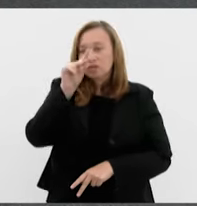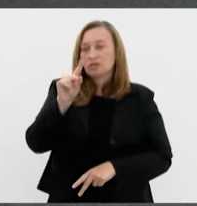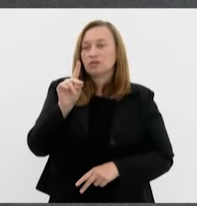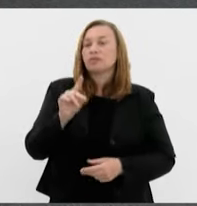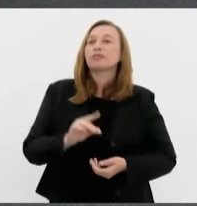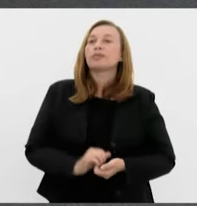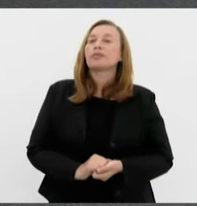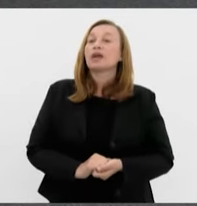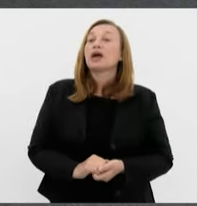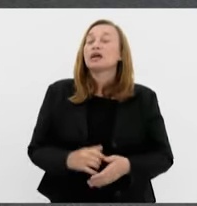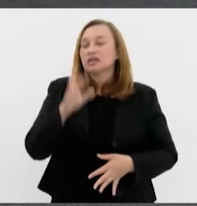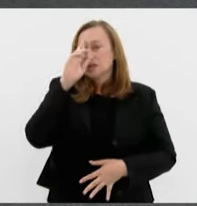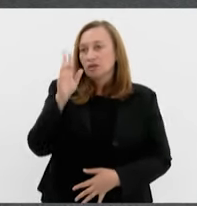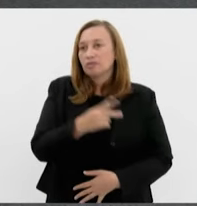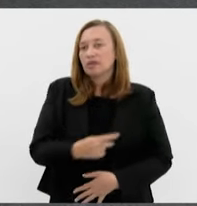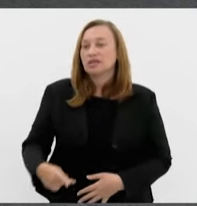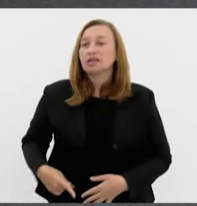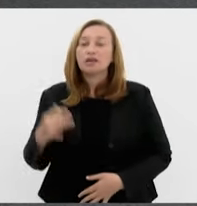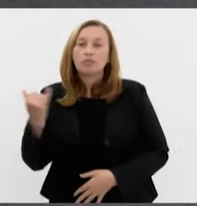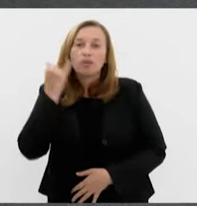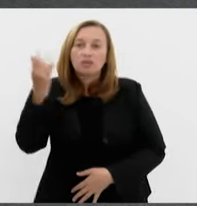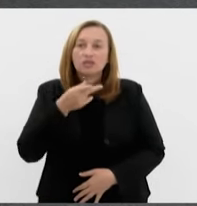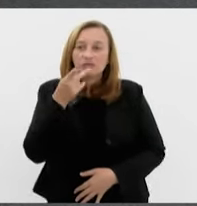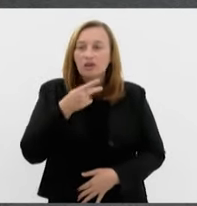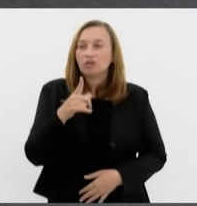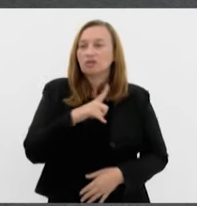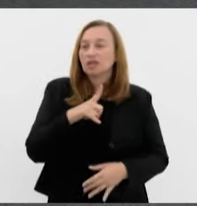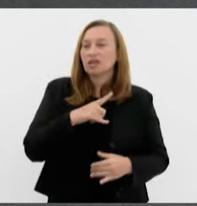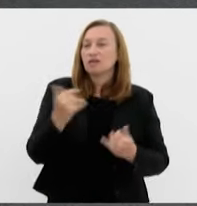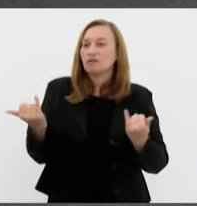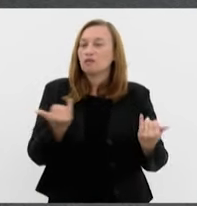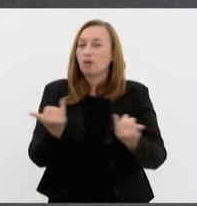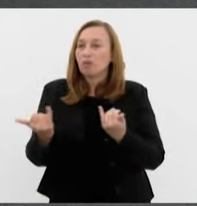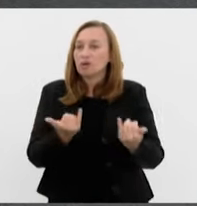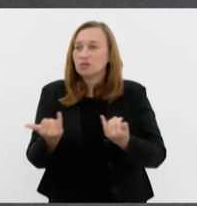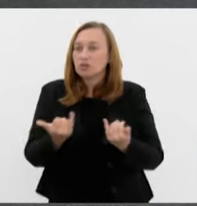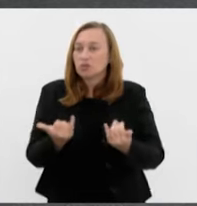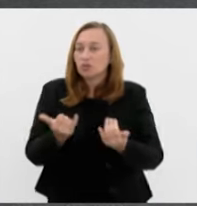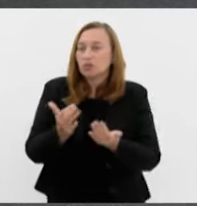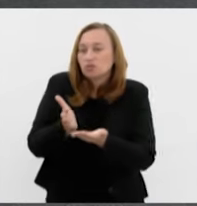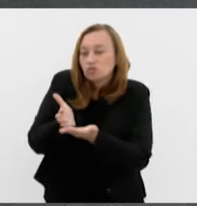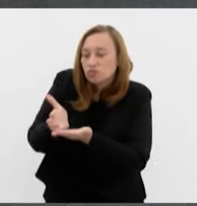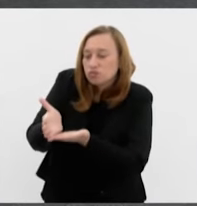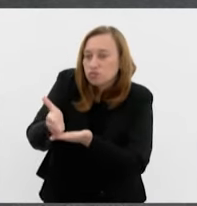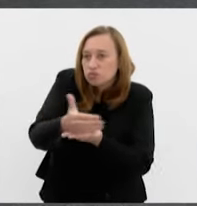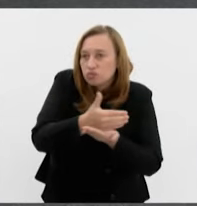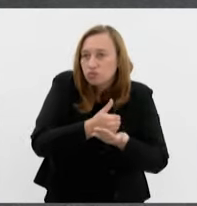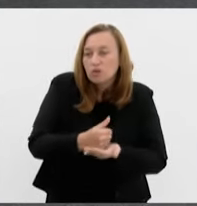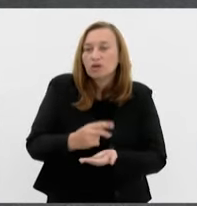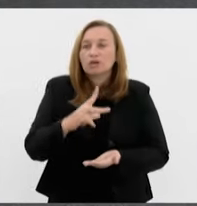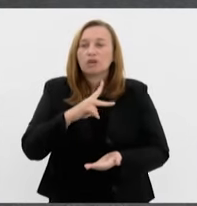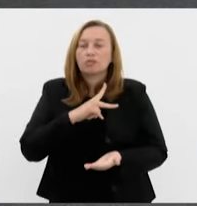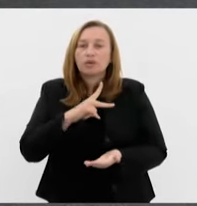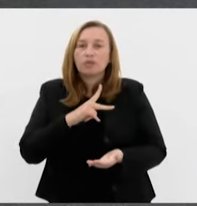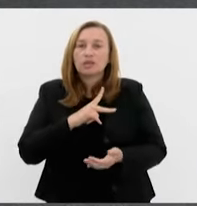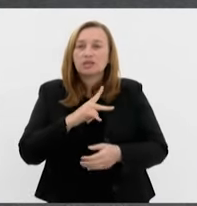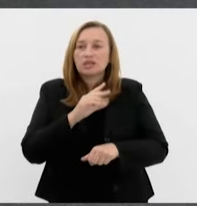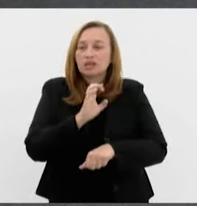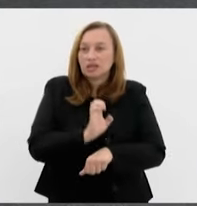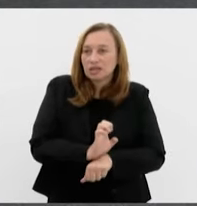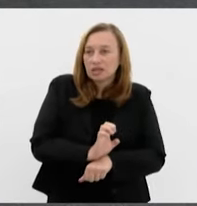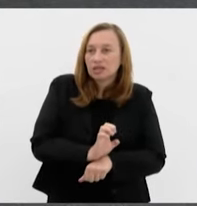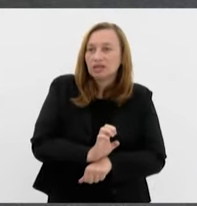presidenta importante dizer que tem dados eh da própria secretaria de estado de